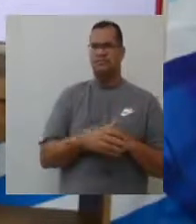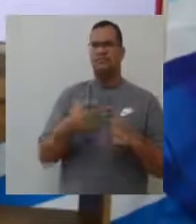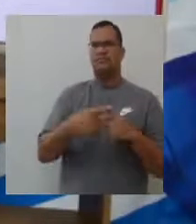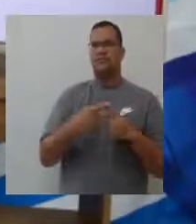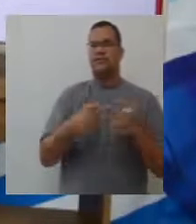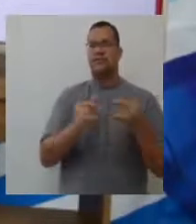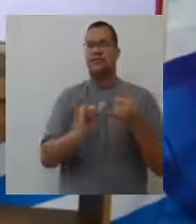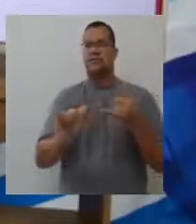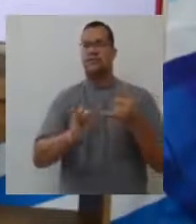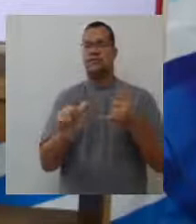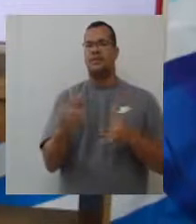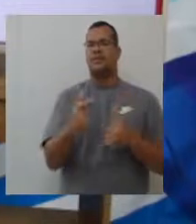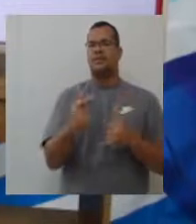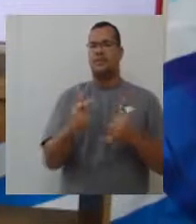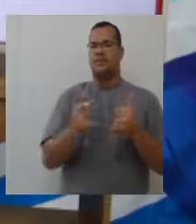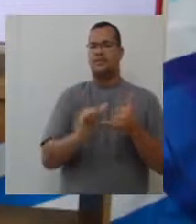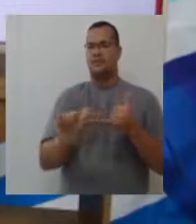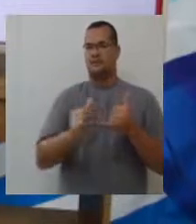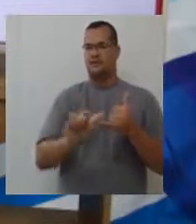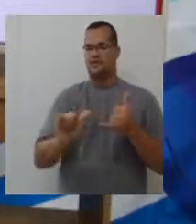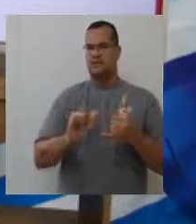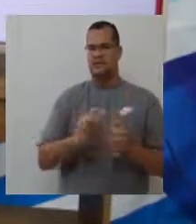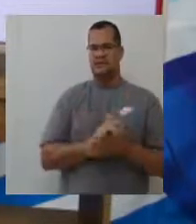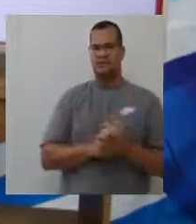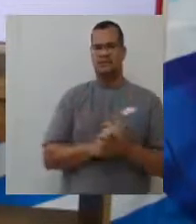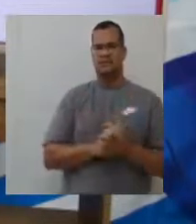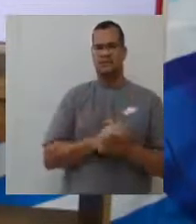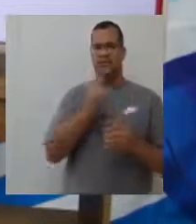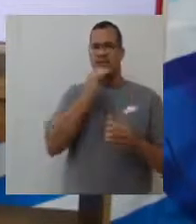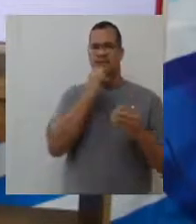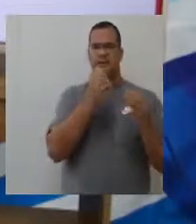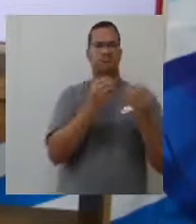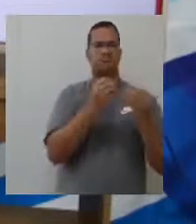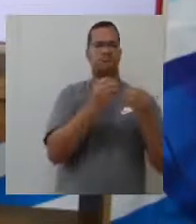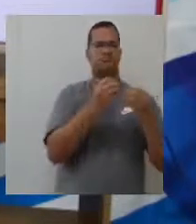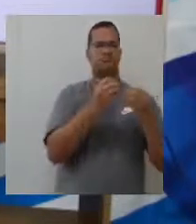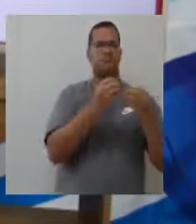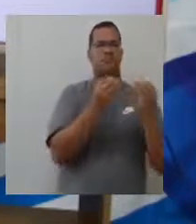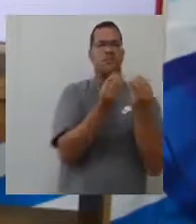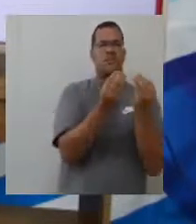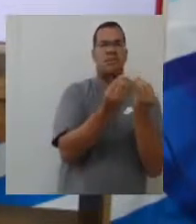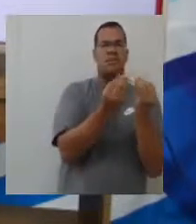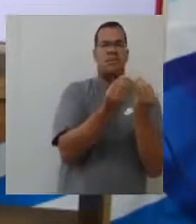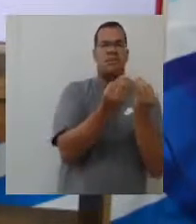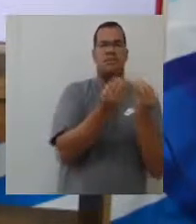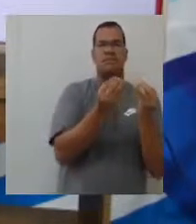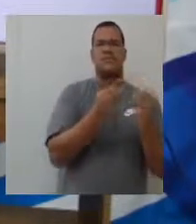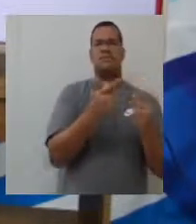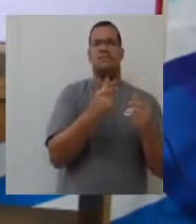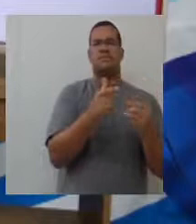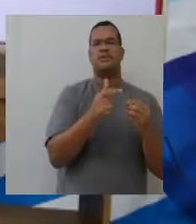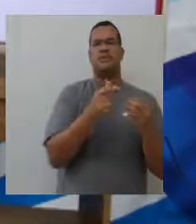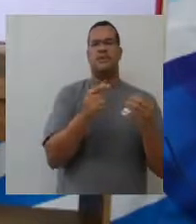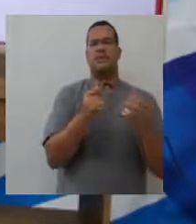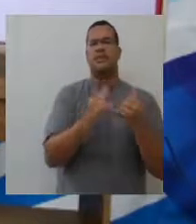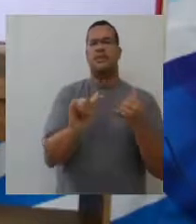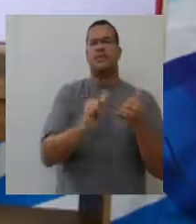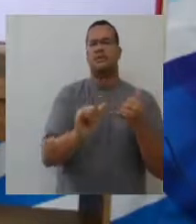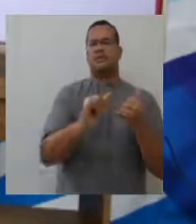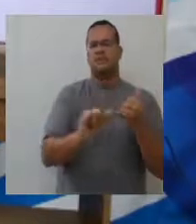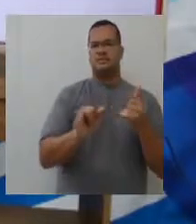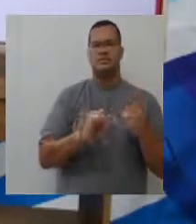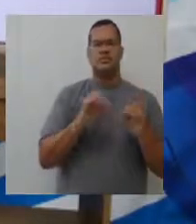conduz eletricidade. Uma solução molecular, ela não conduz eletricidade, tá? Então, é quando as partículas dispersas